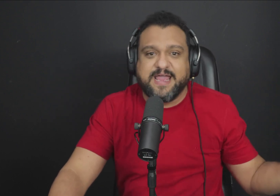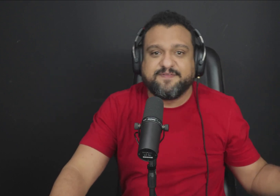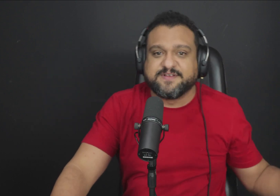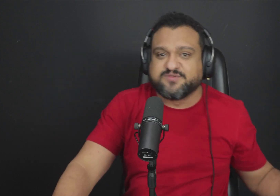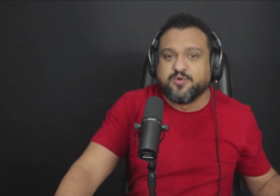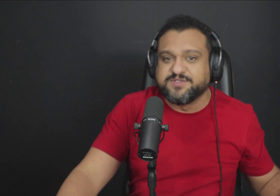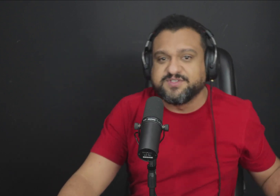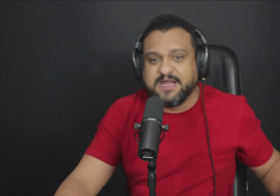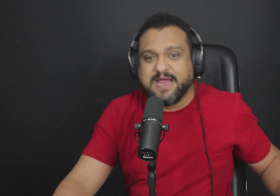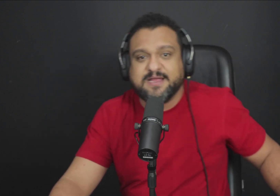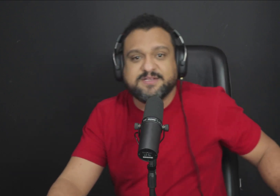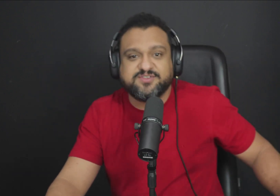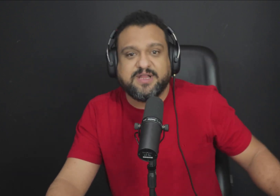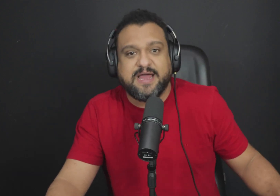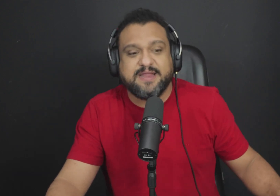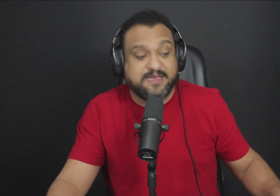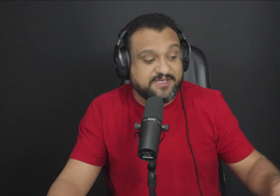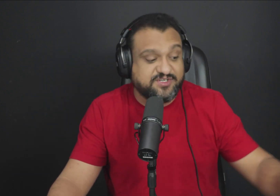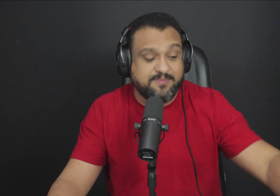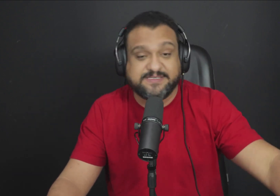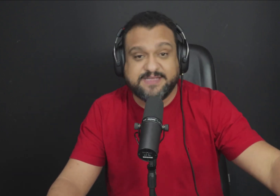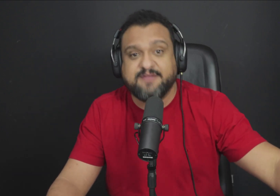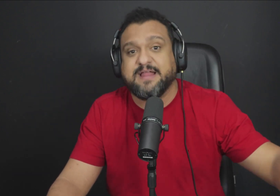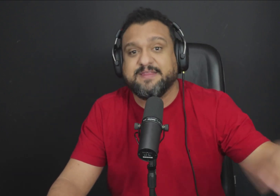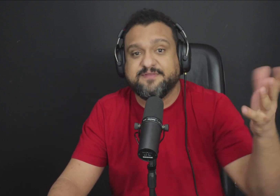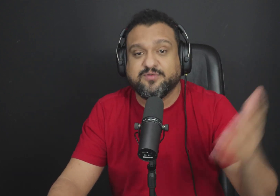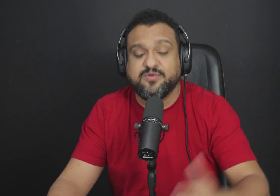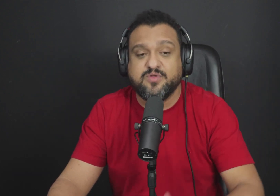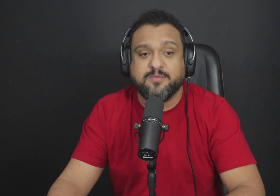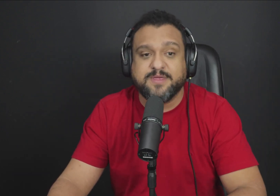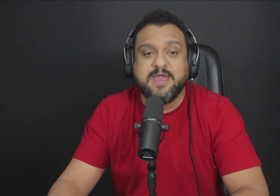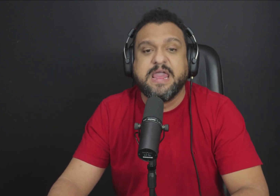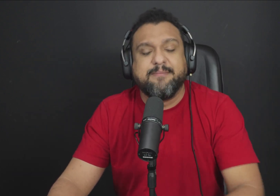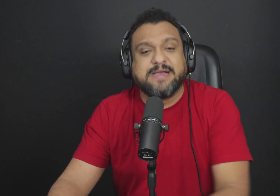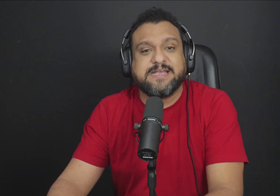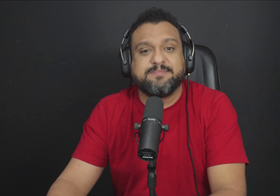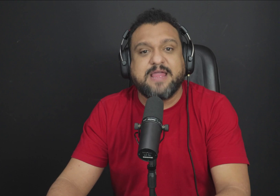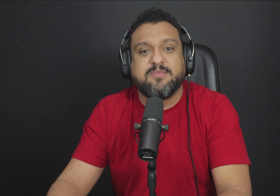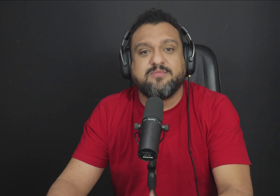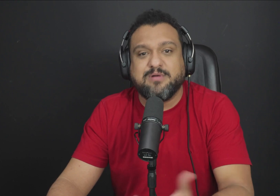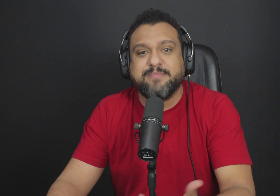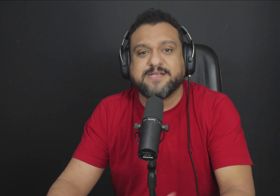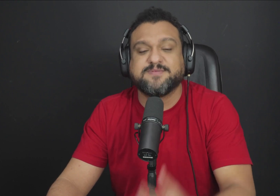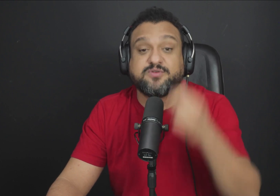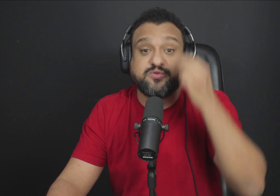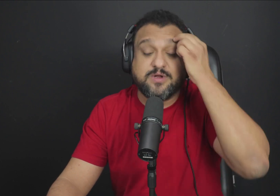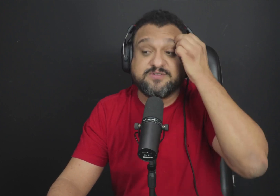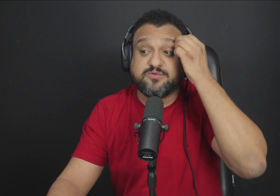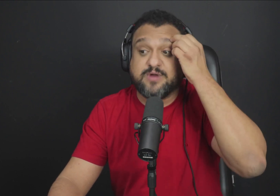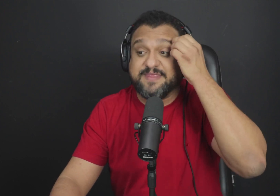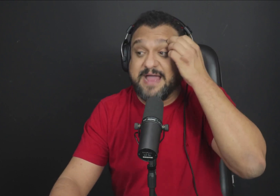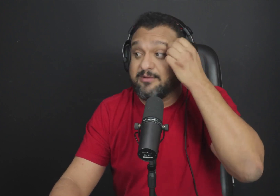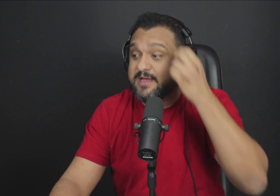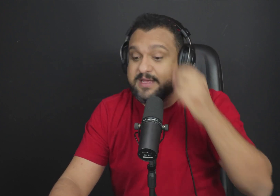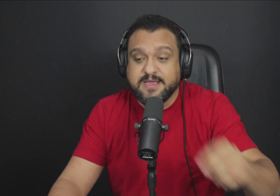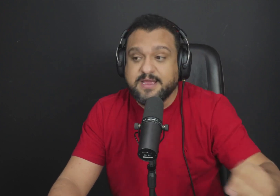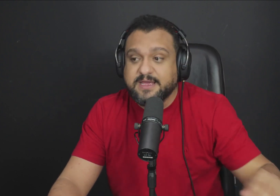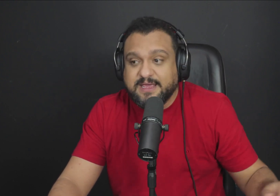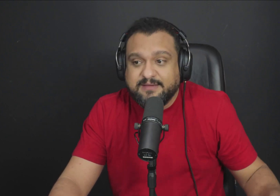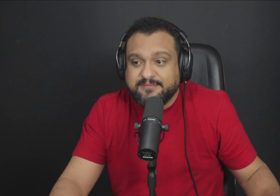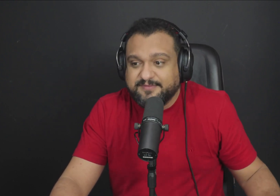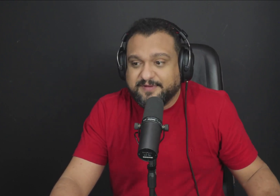o STF as post de lá de lá né aqui chama STF lá deve ter outro nome mas sempre tem uma mesma estrutura análoga